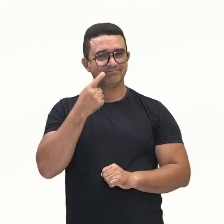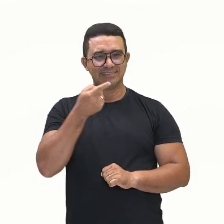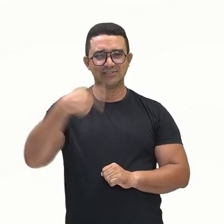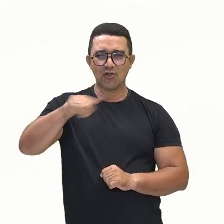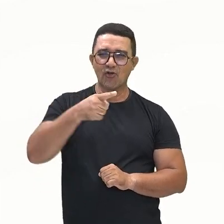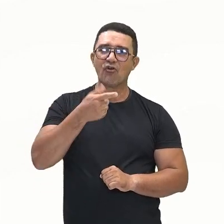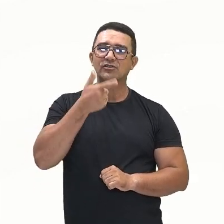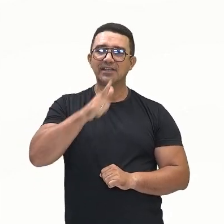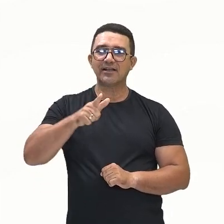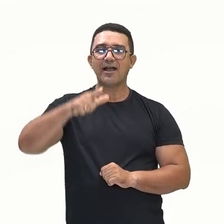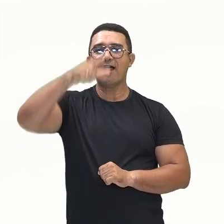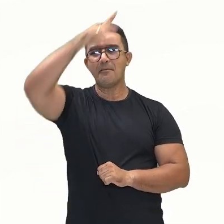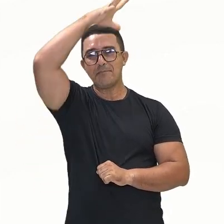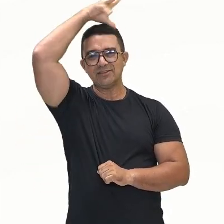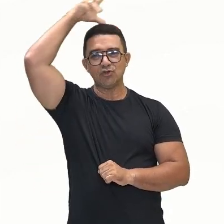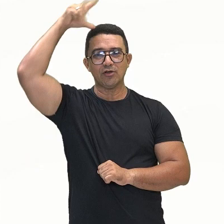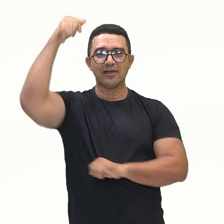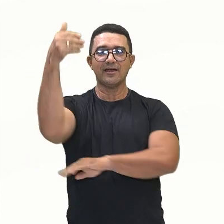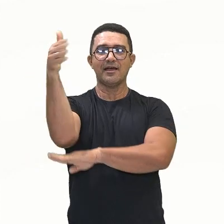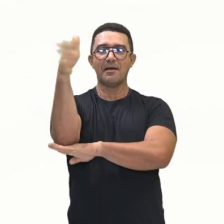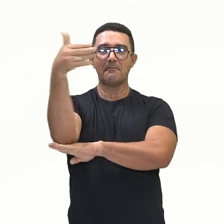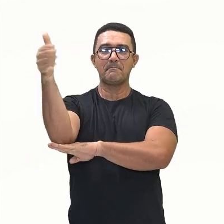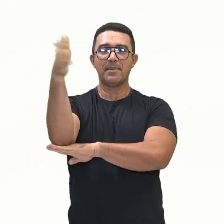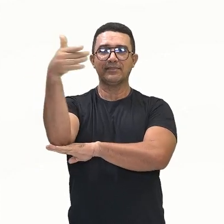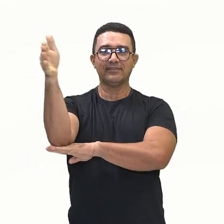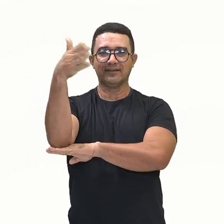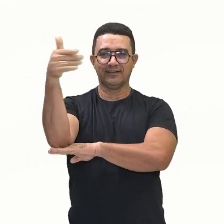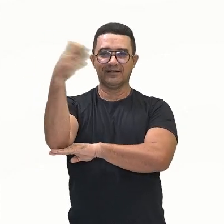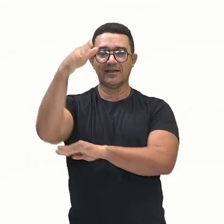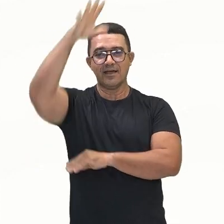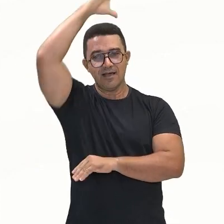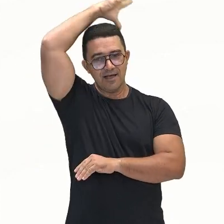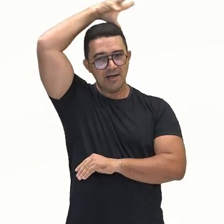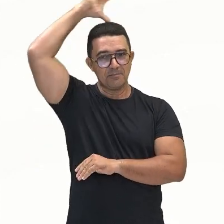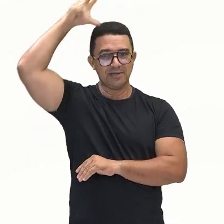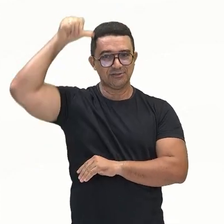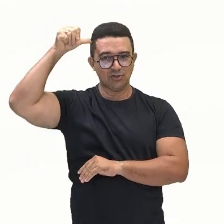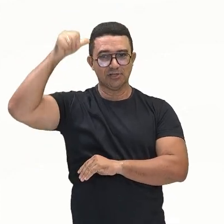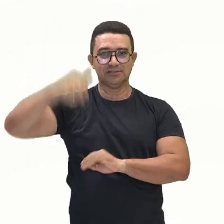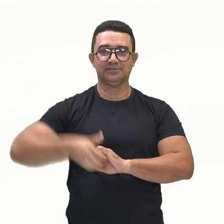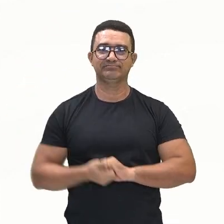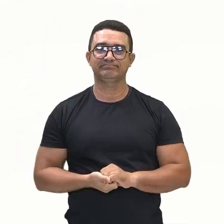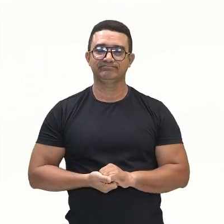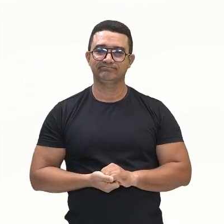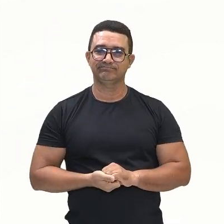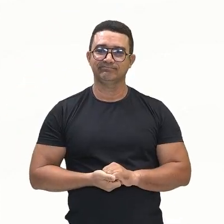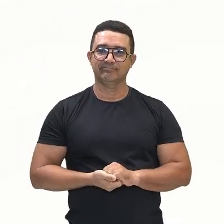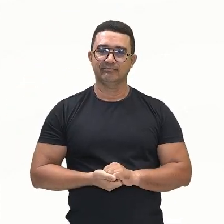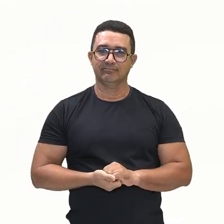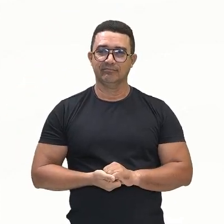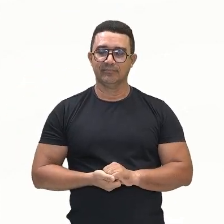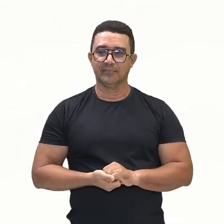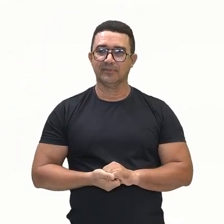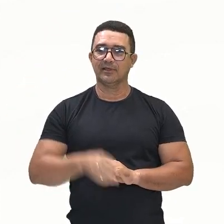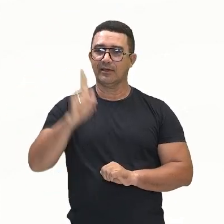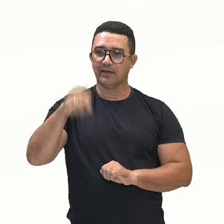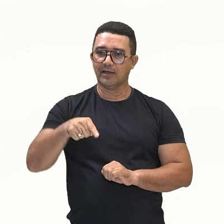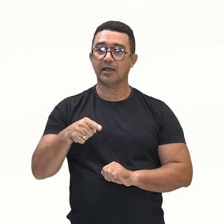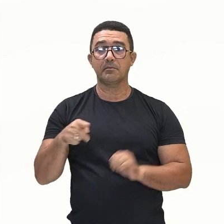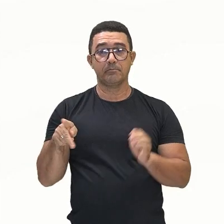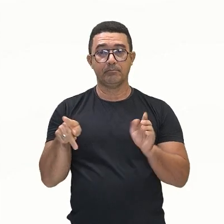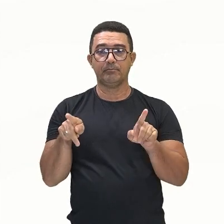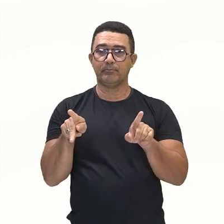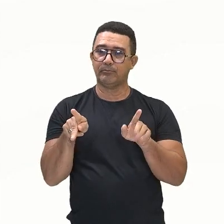o Amazonas. Aqui em cima, o nosso estado, o estado do Amazonas, que vai fazer parte, então, do nosso território. É